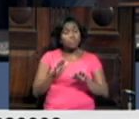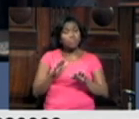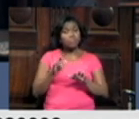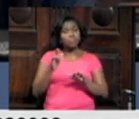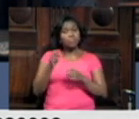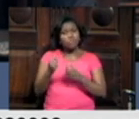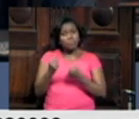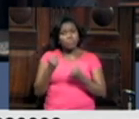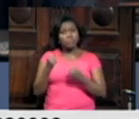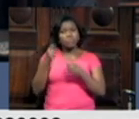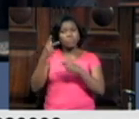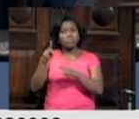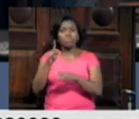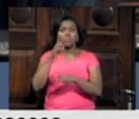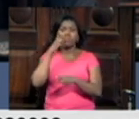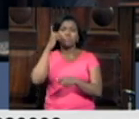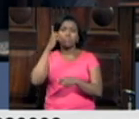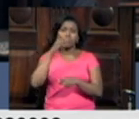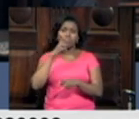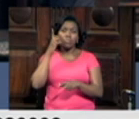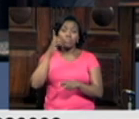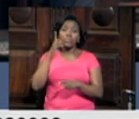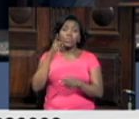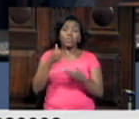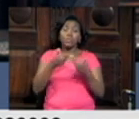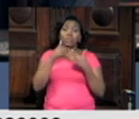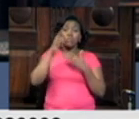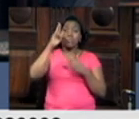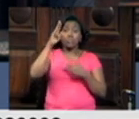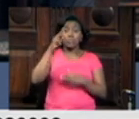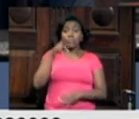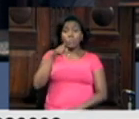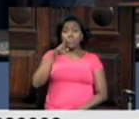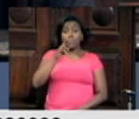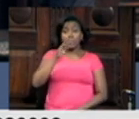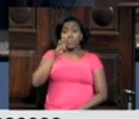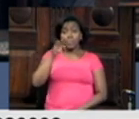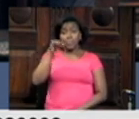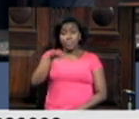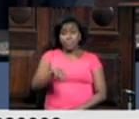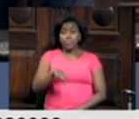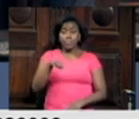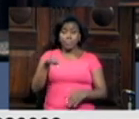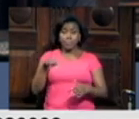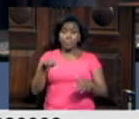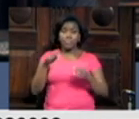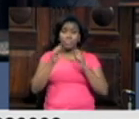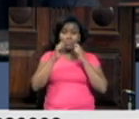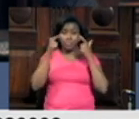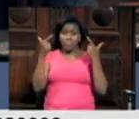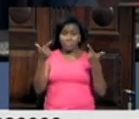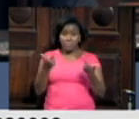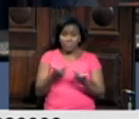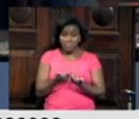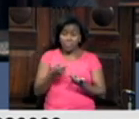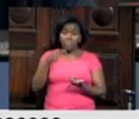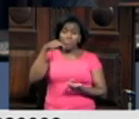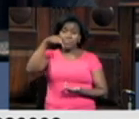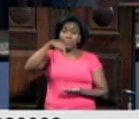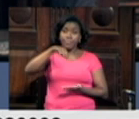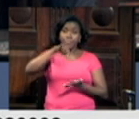representante do PMB aqui nessa Casa de Leis, o PMB aqui na capital e em São